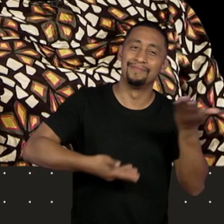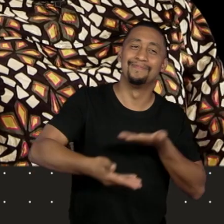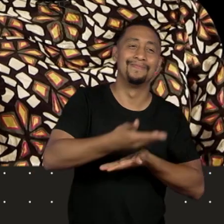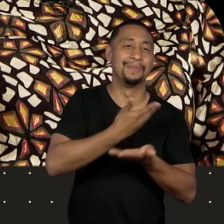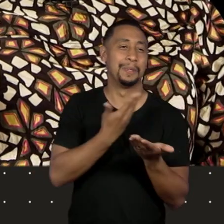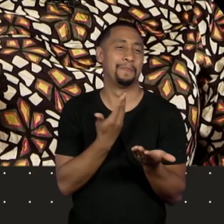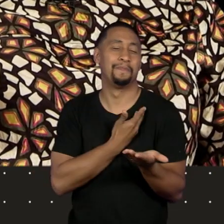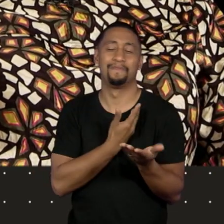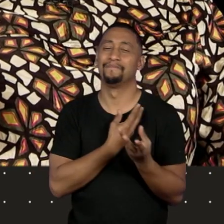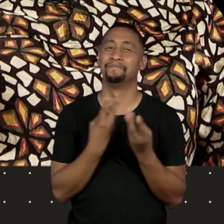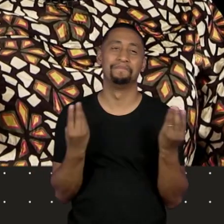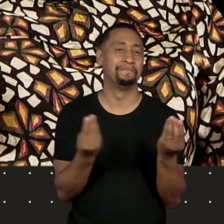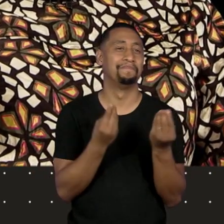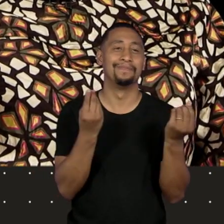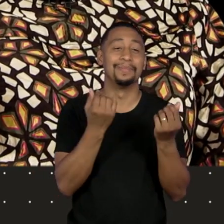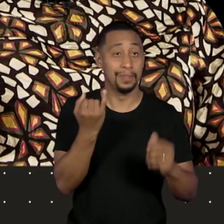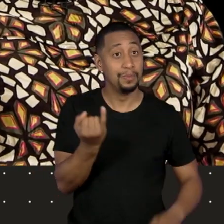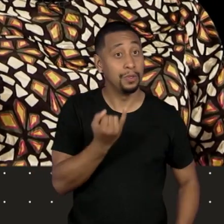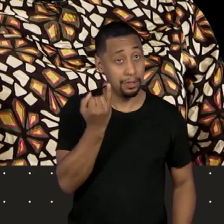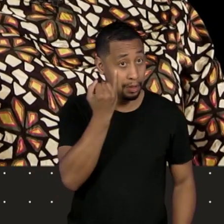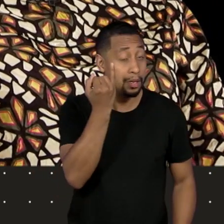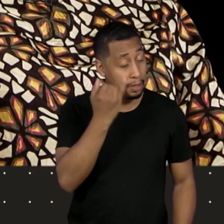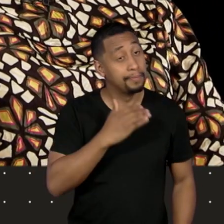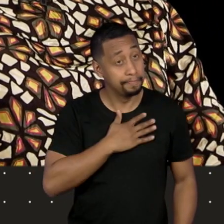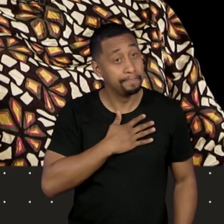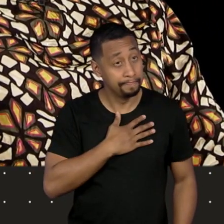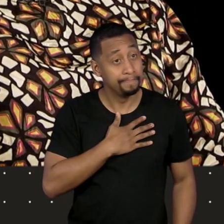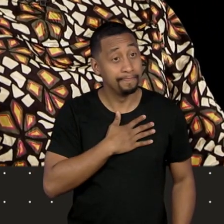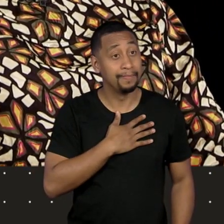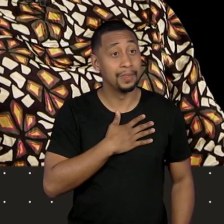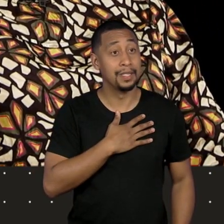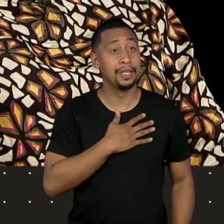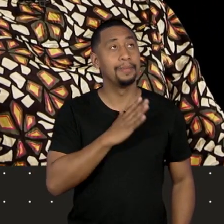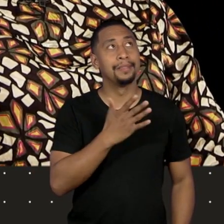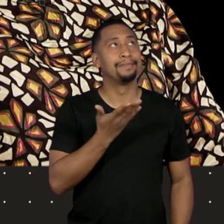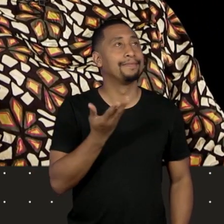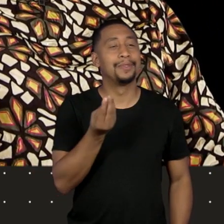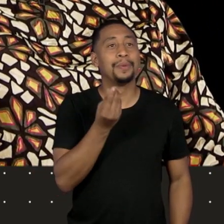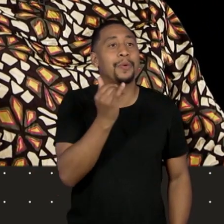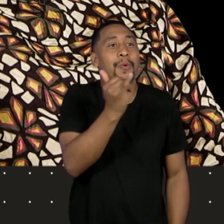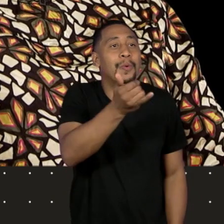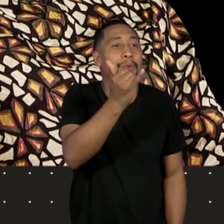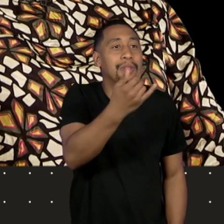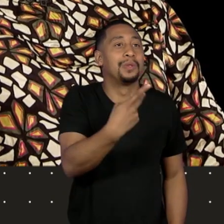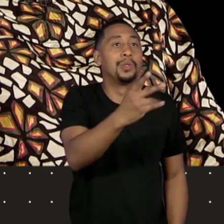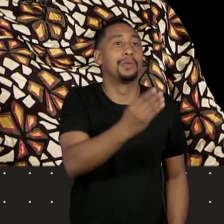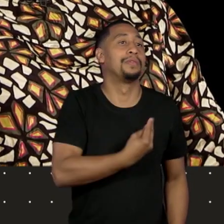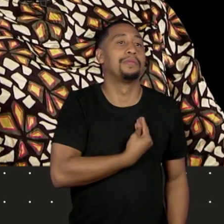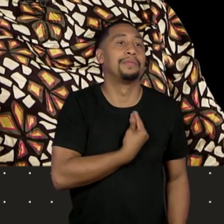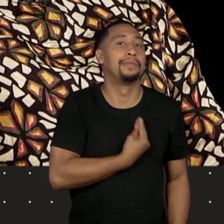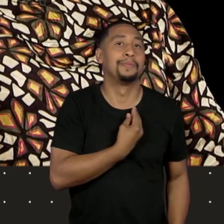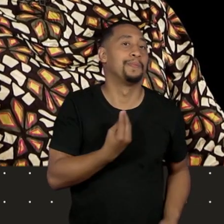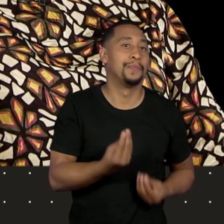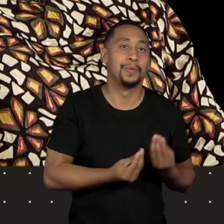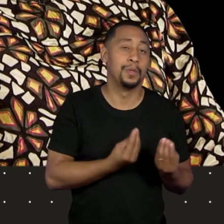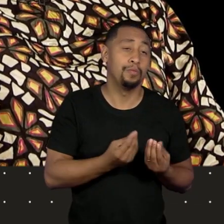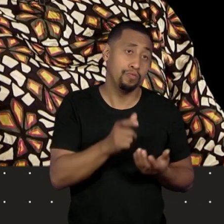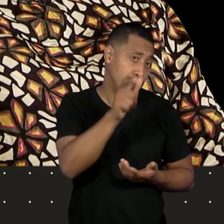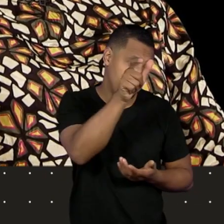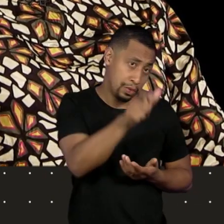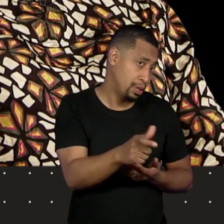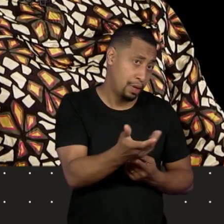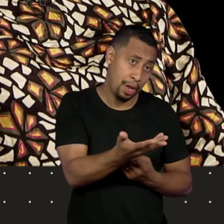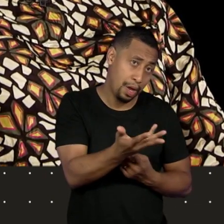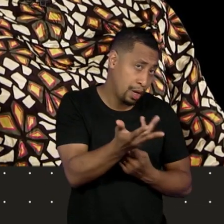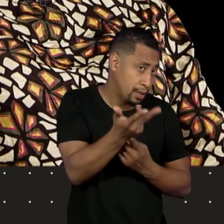muito ricas e importantes para mim. E falar de você é falar de uma artista única,